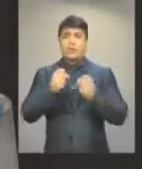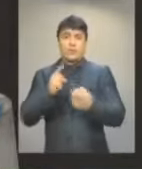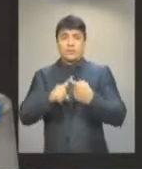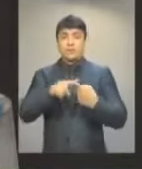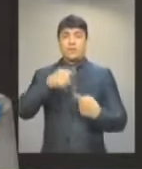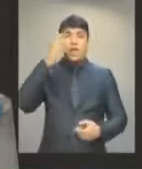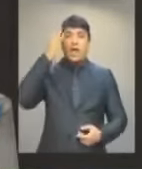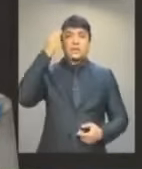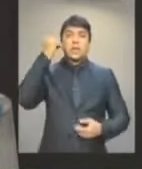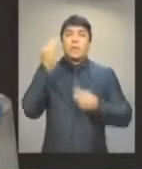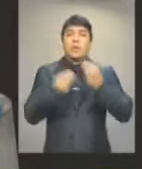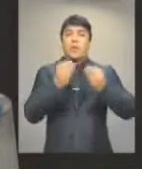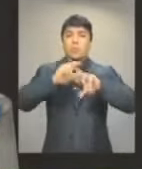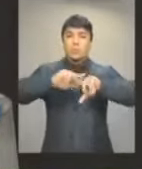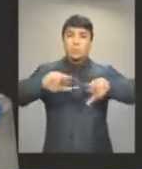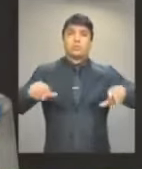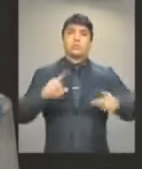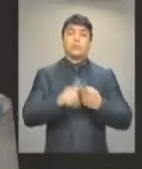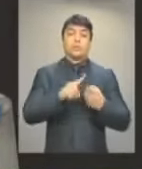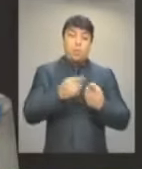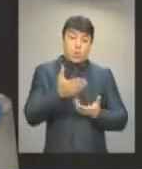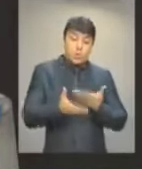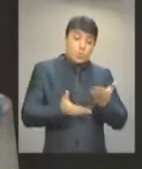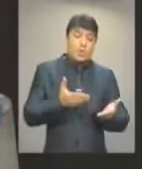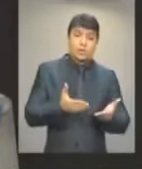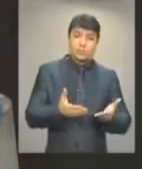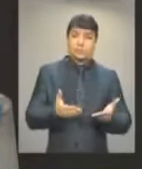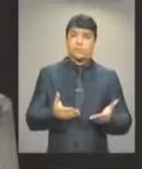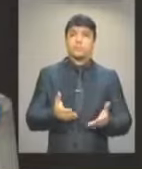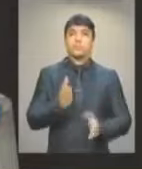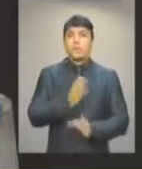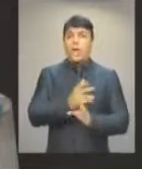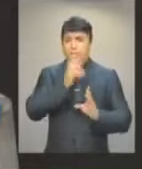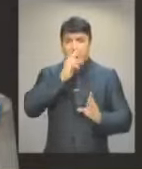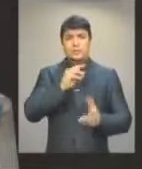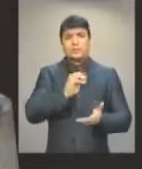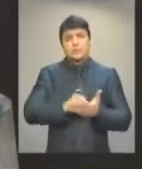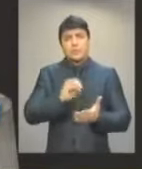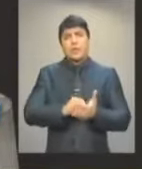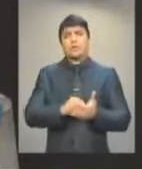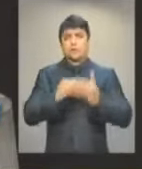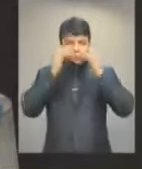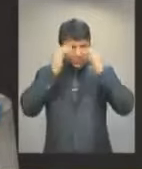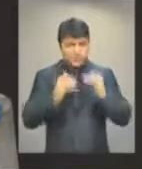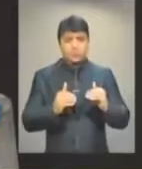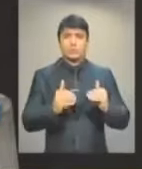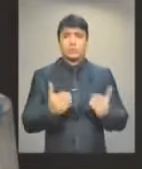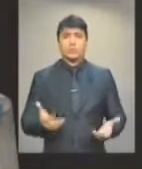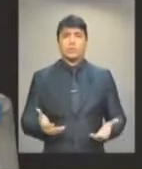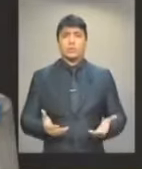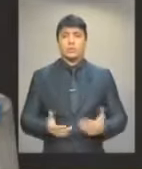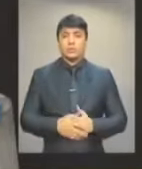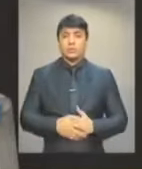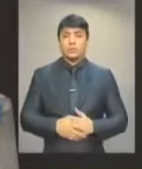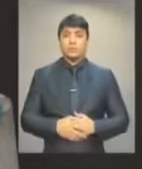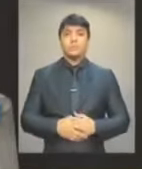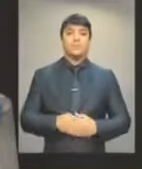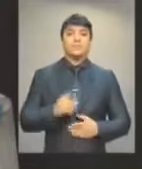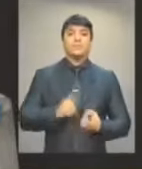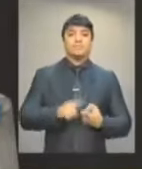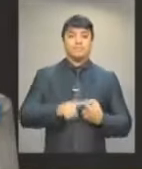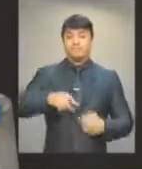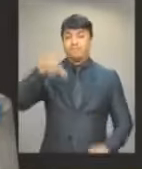cuidado. São condições desumanas. Essas condições desumanas foram